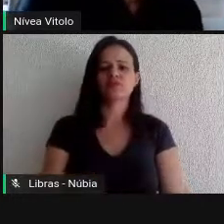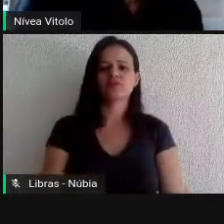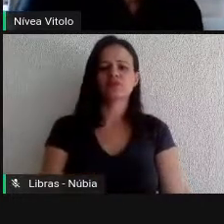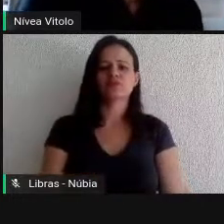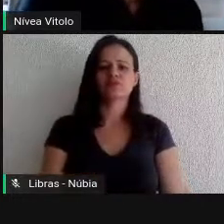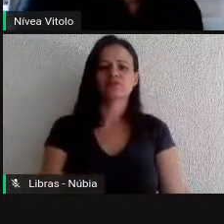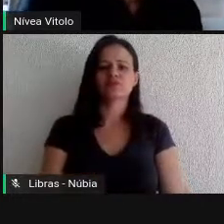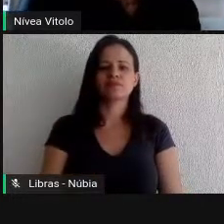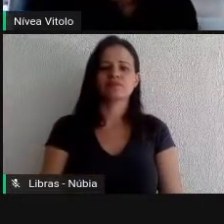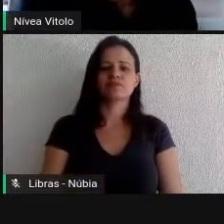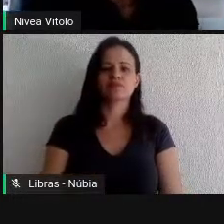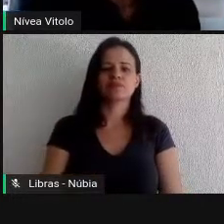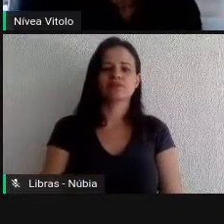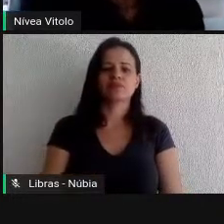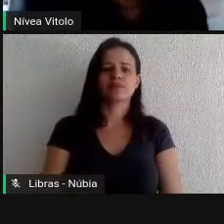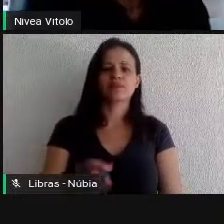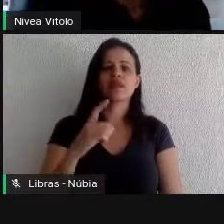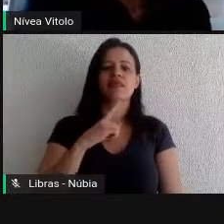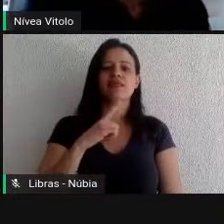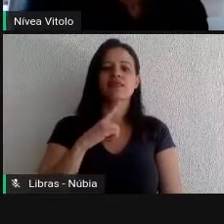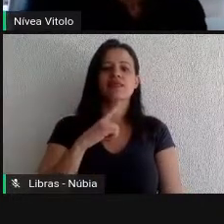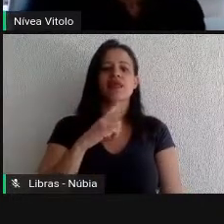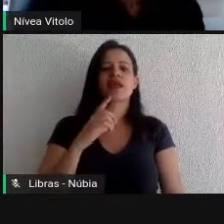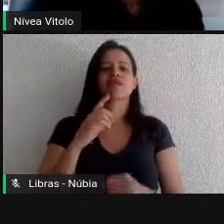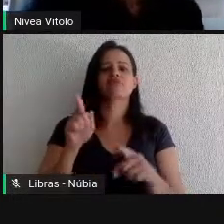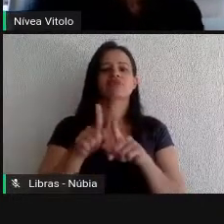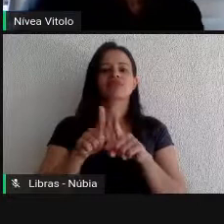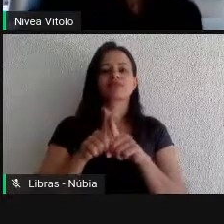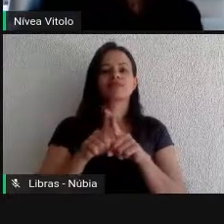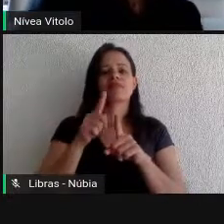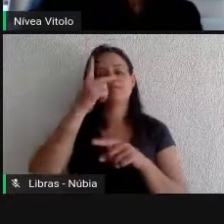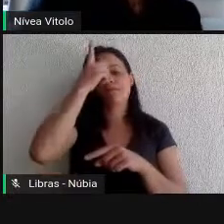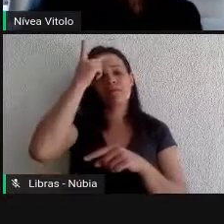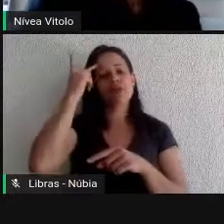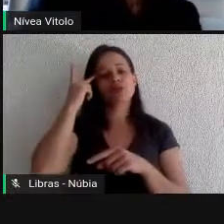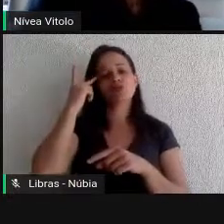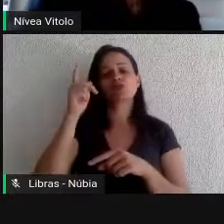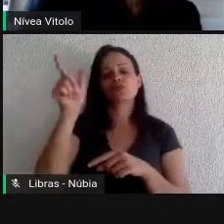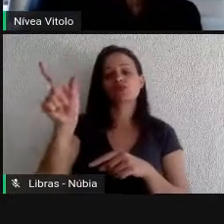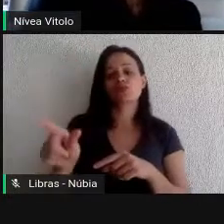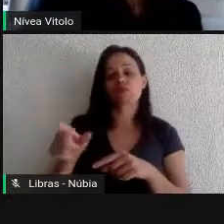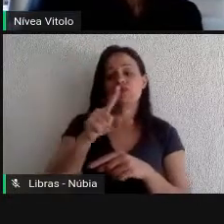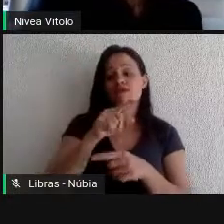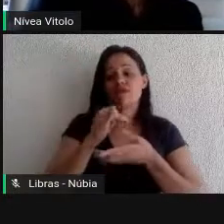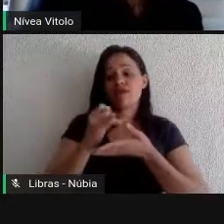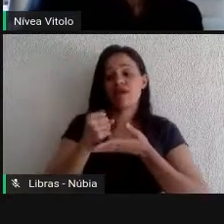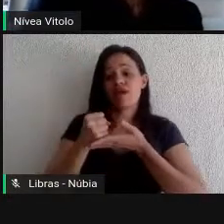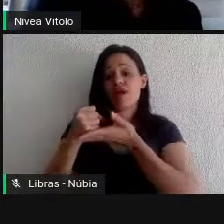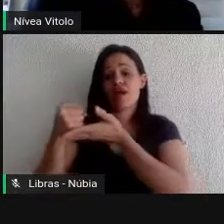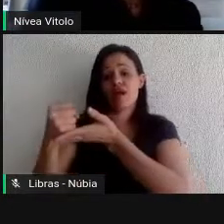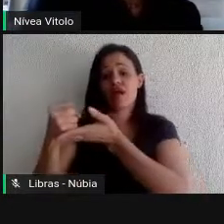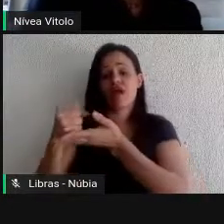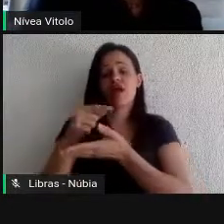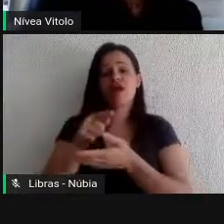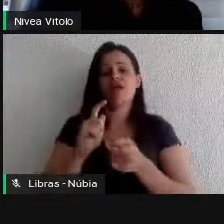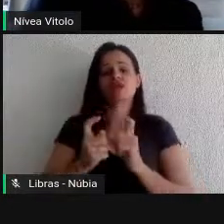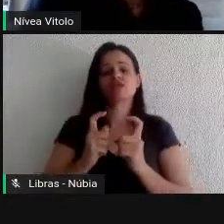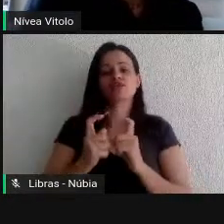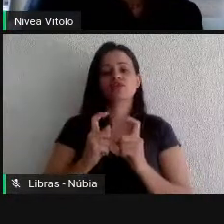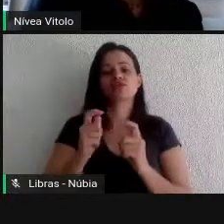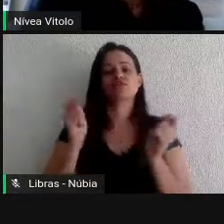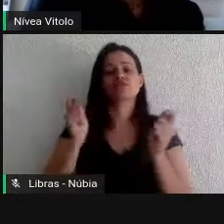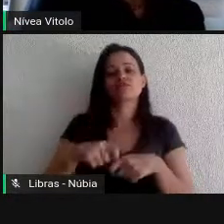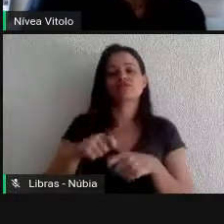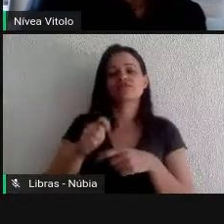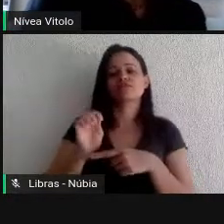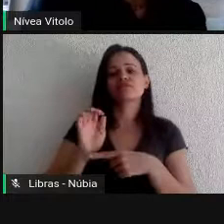No caso dos beneficiários, da mesma forma, o Poder Executivo conseguiu abranger um número maior